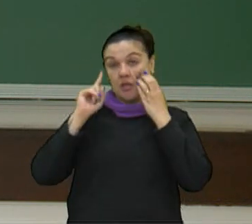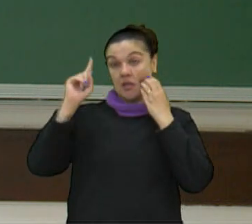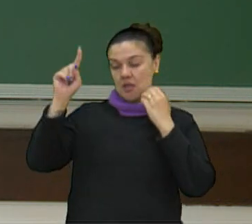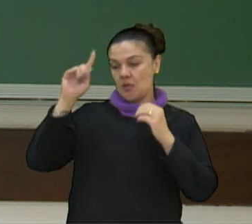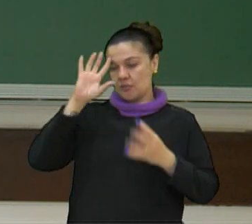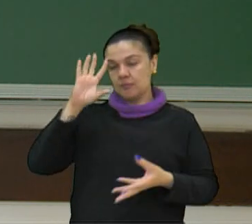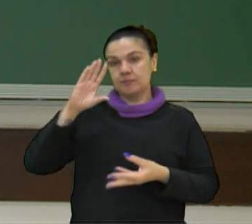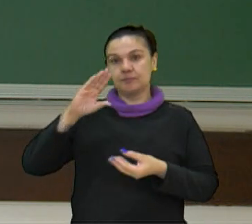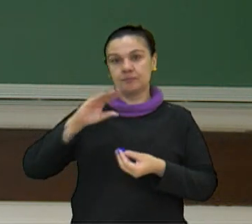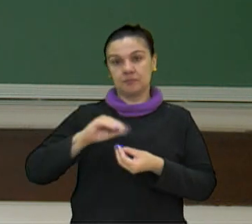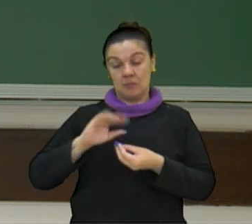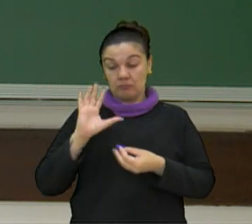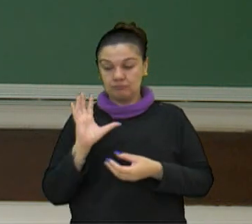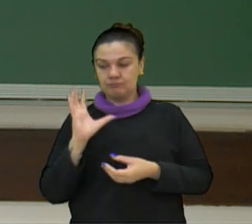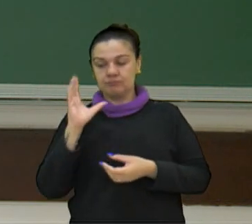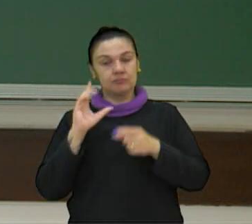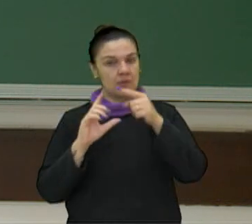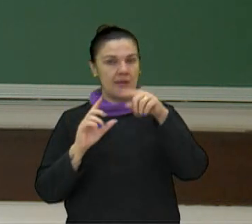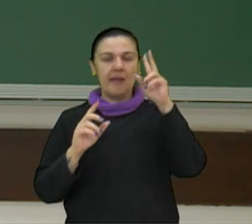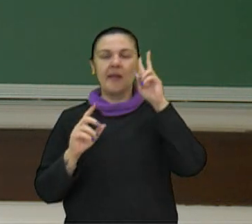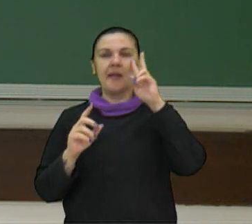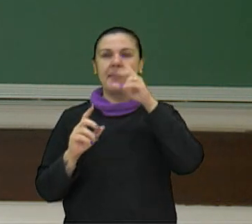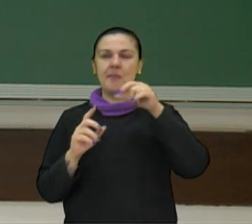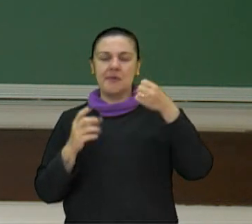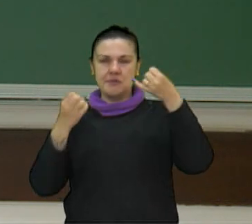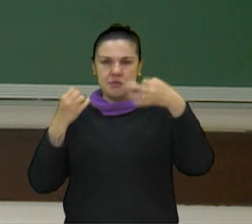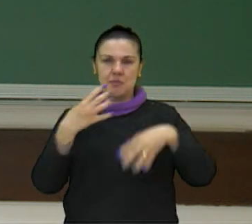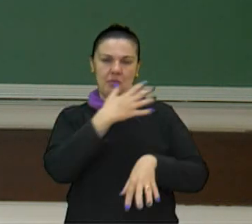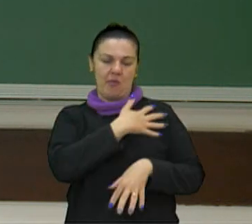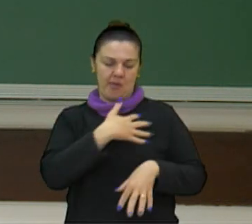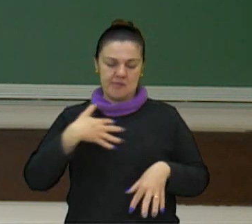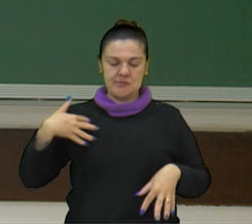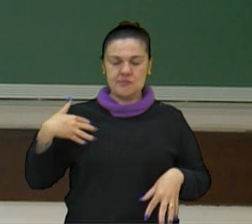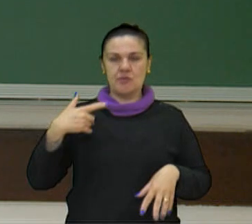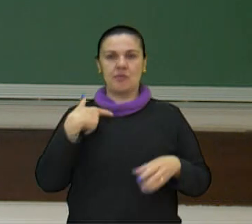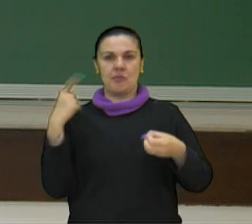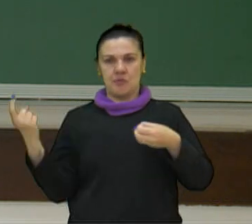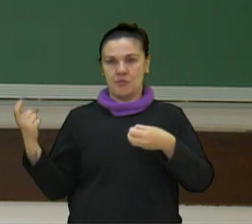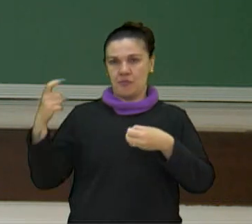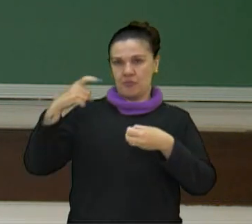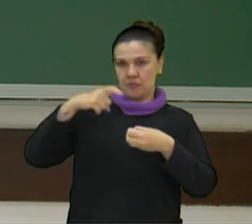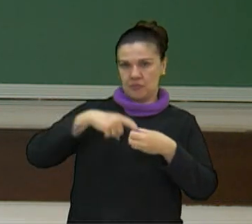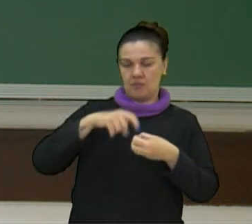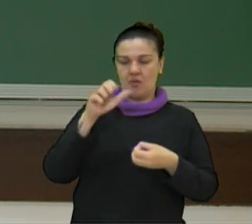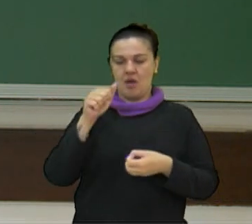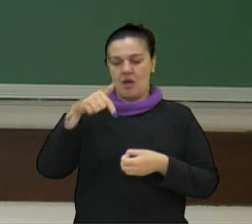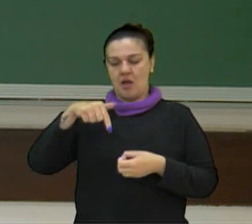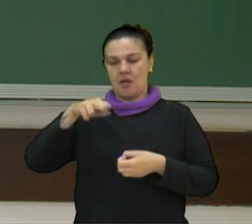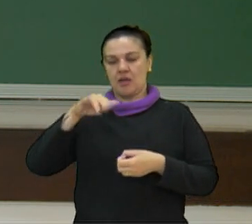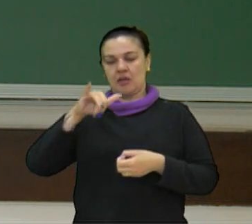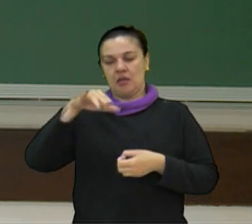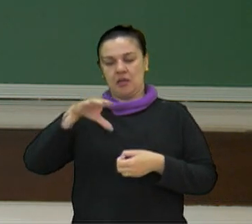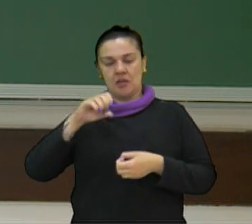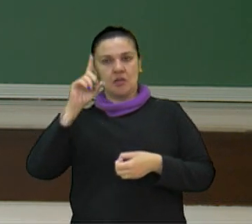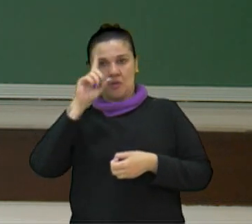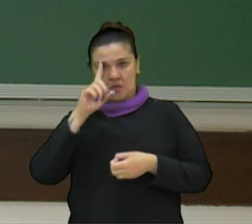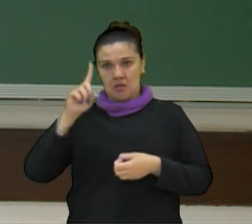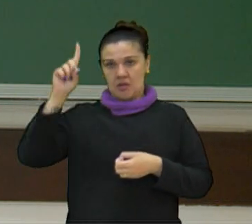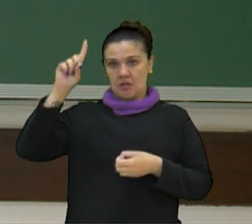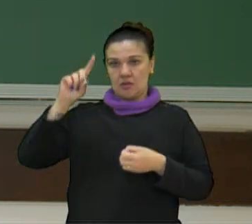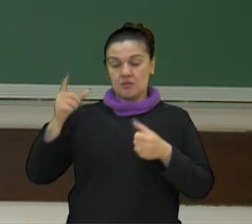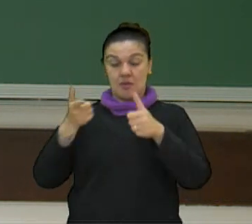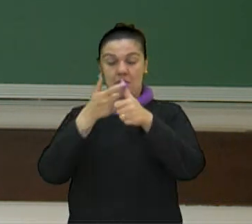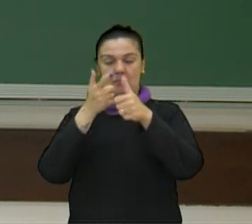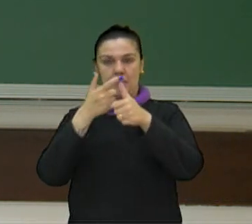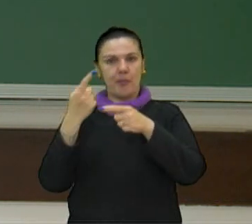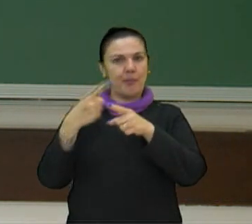entendido enquanto causa. Vocês lembram da ideia de Aristóteles, que depois foi retomada por Tomás de Aquino, de que Deus seria a causa